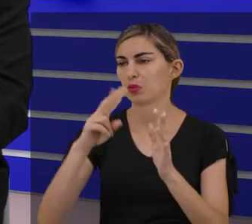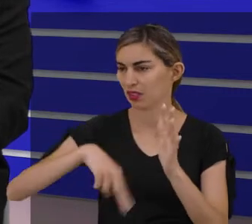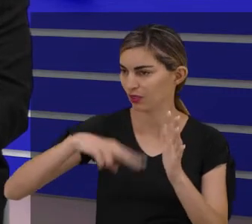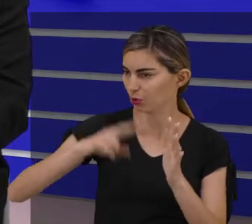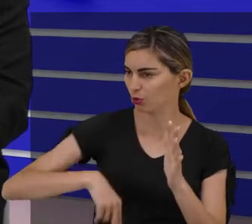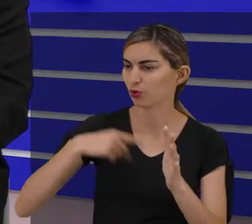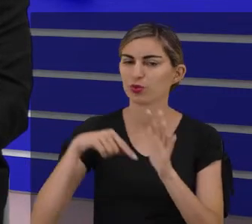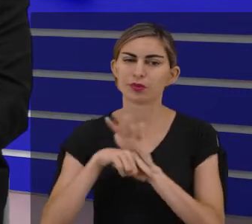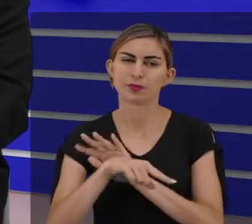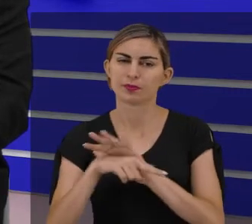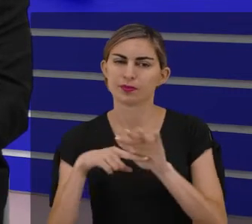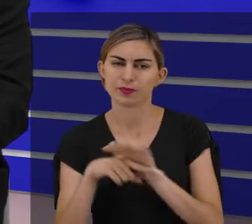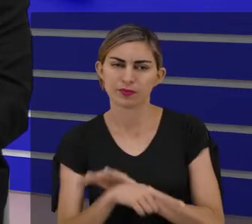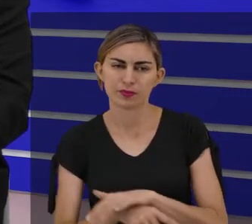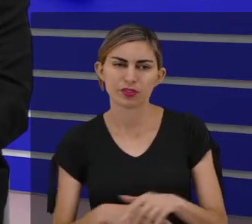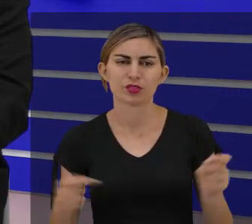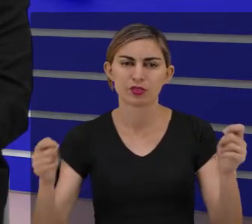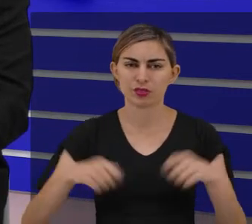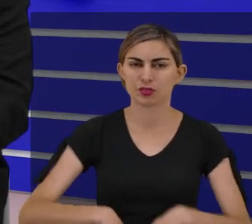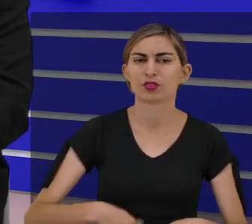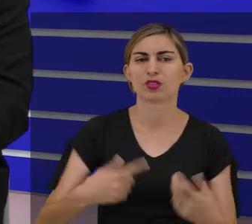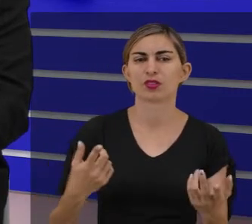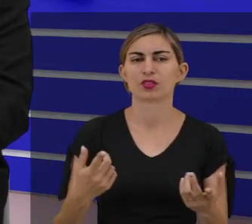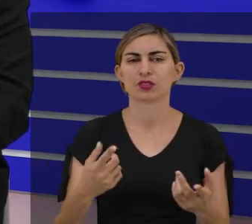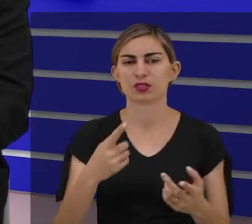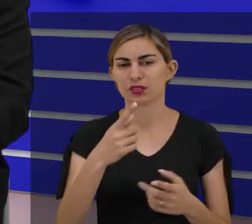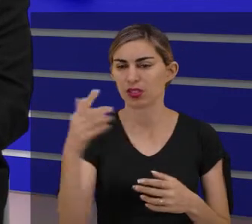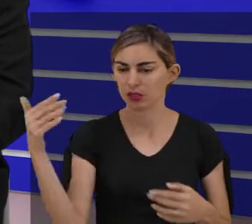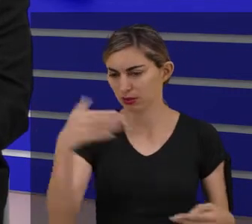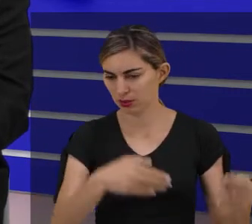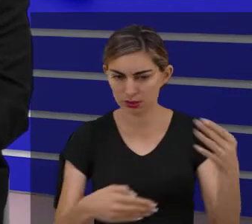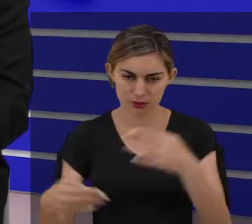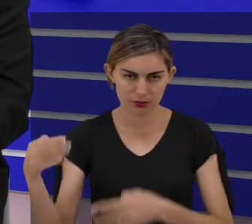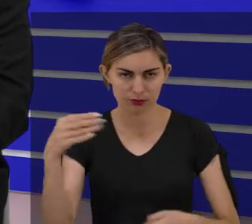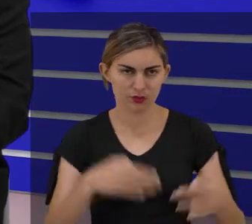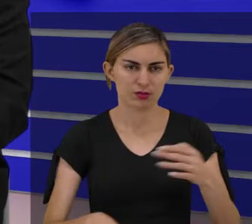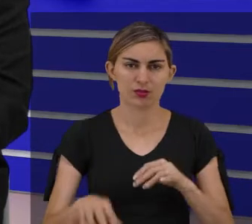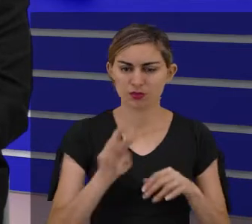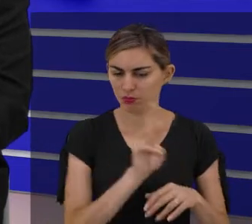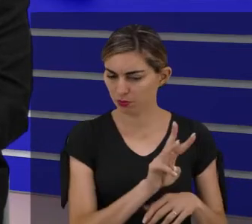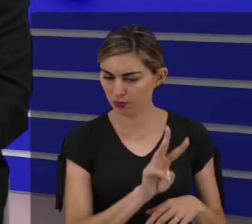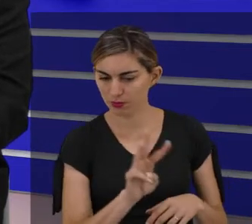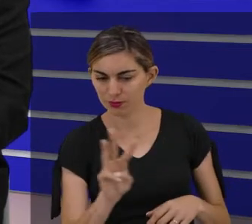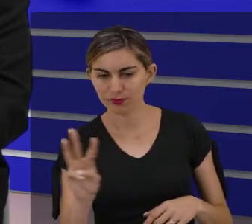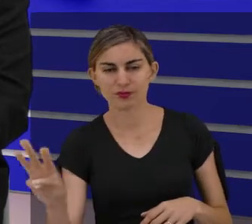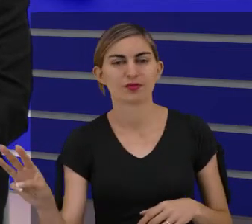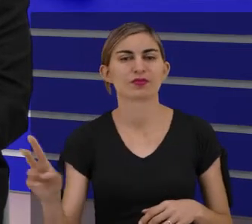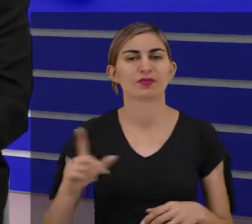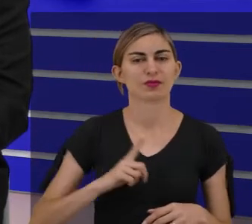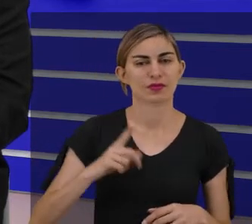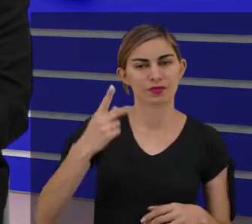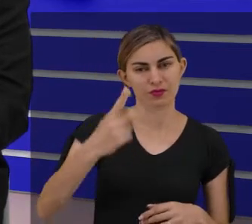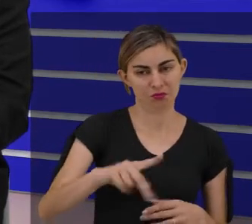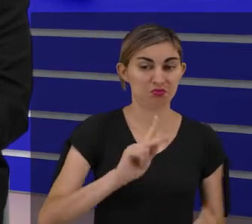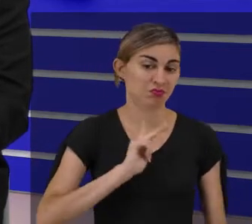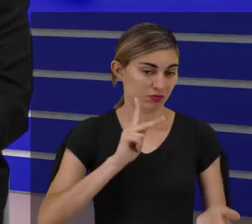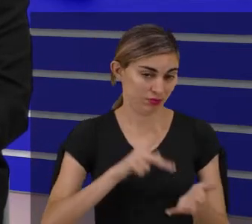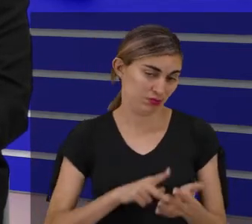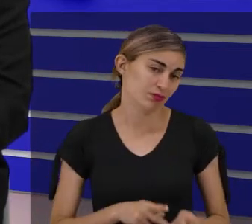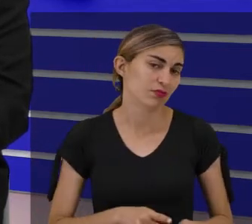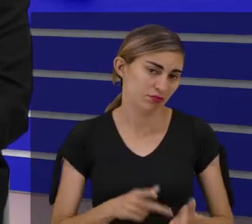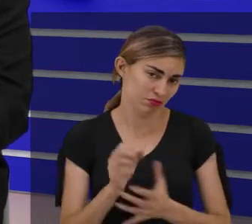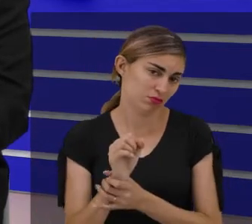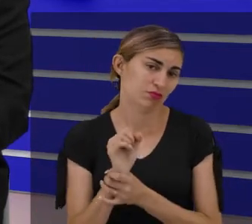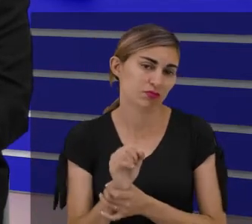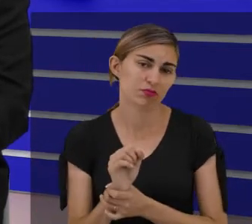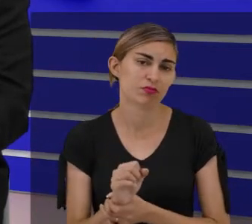leituras, pesquisas, não é? Que possam, inclusive, estar acessando, não é, os sites que tenham a sua veracidade,